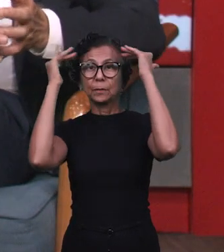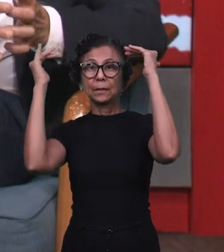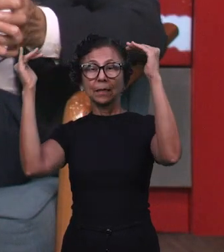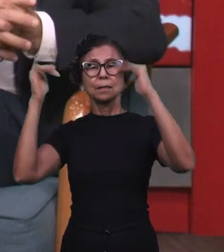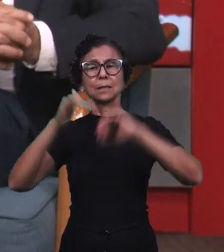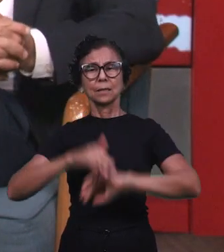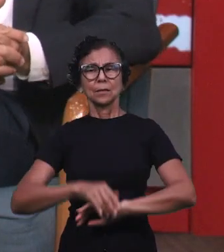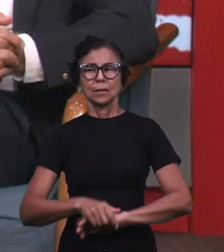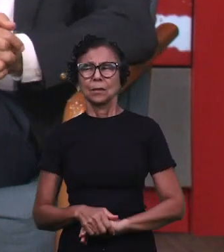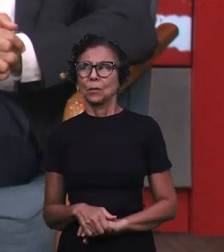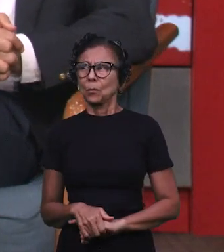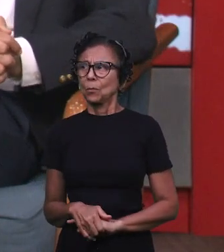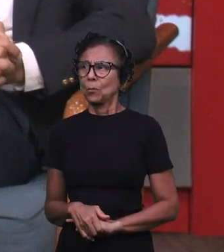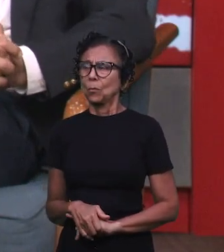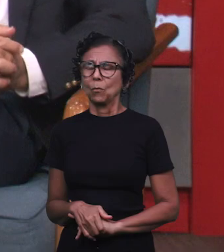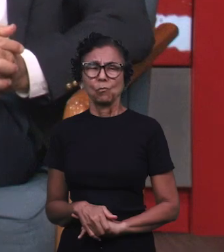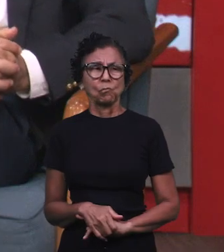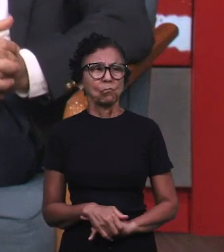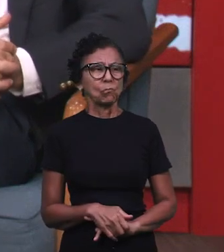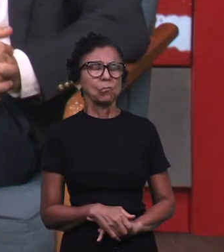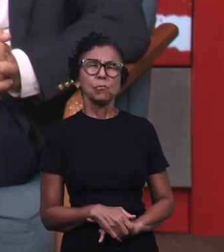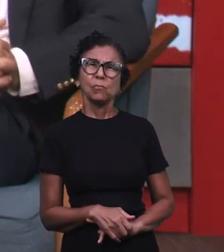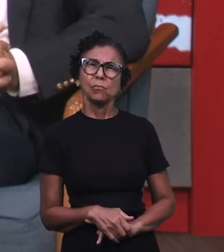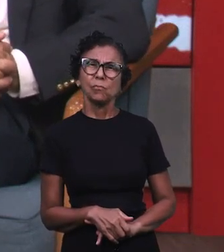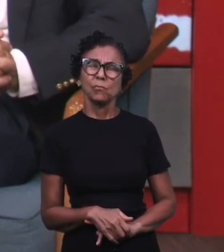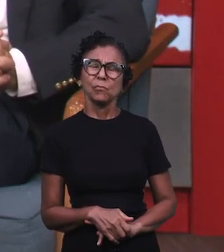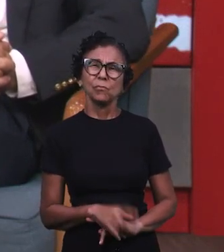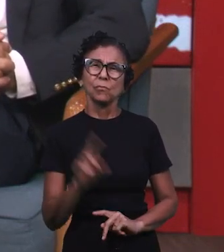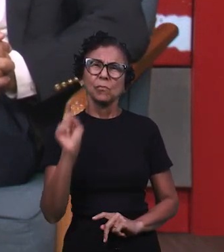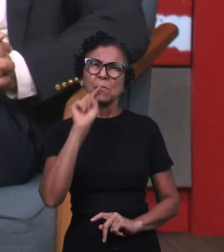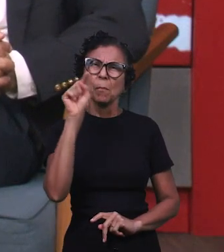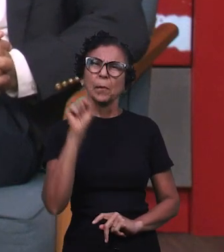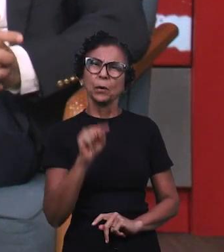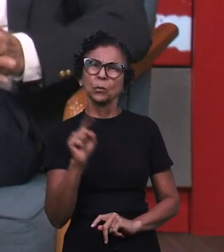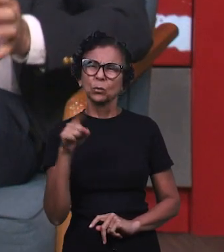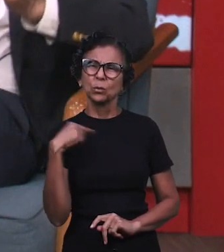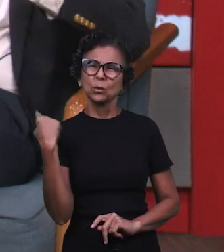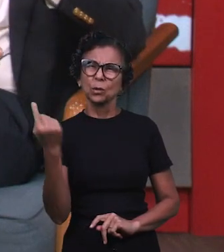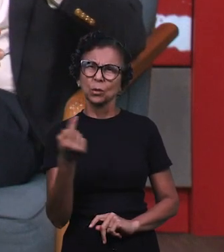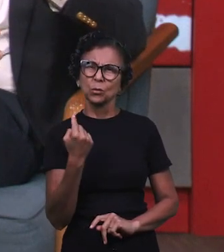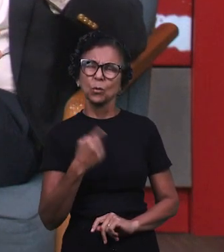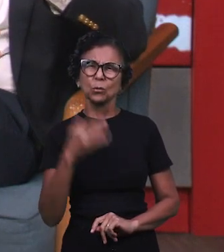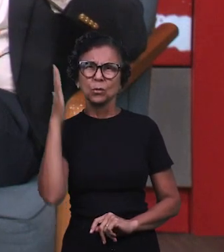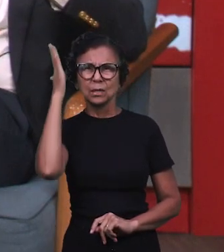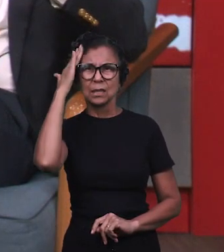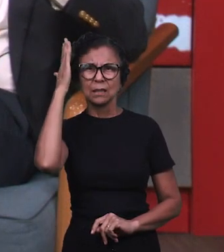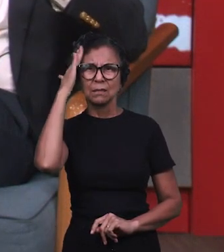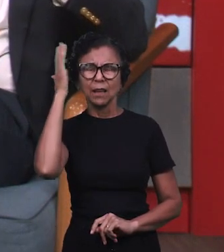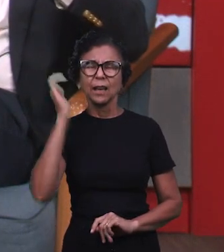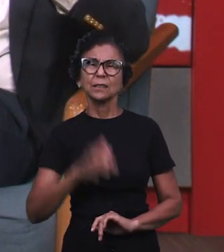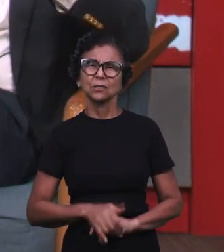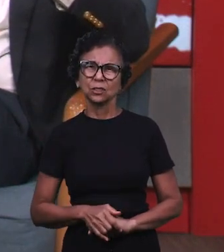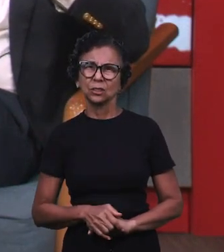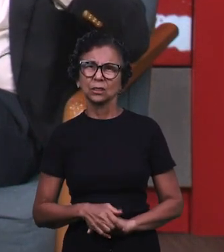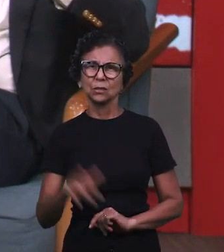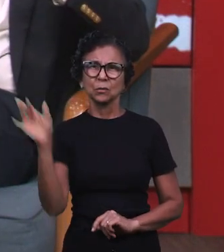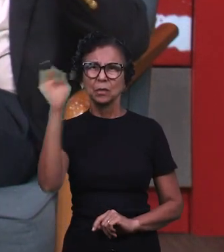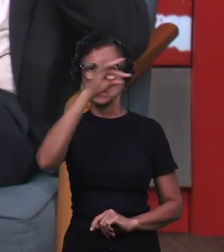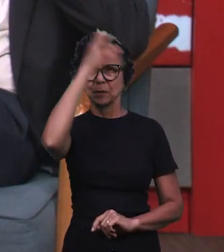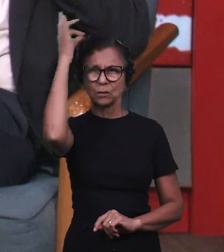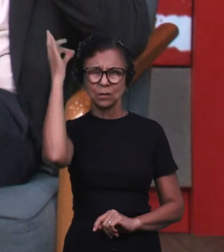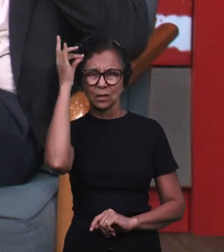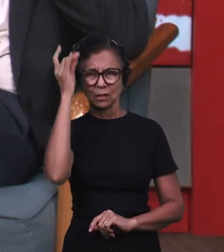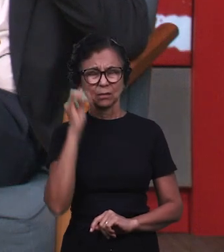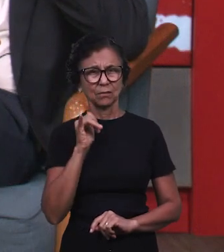Será que todo mundo está ouvindo a voz do Espírito Santo? Se você não está ouvindo a voz do